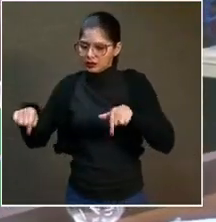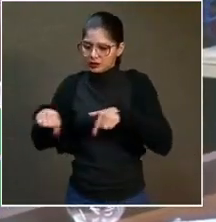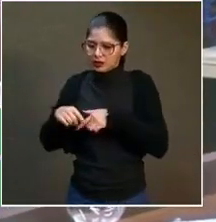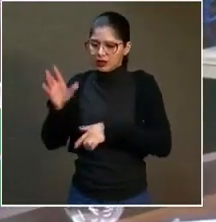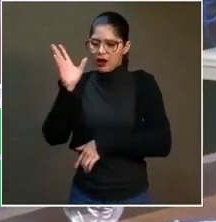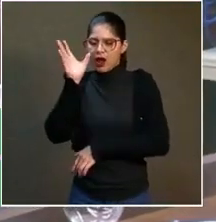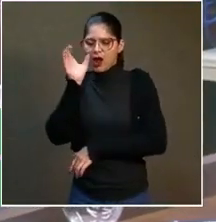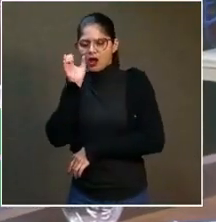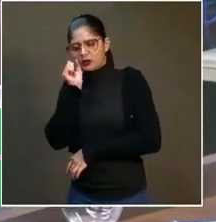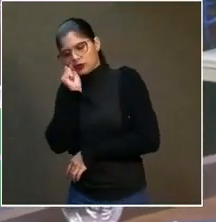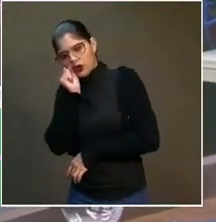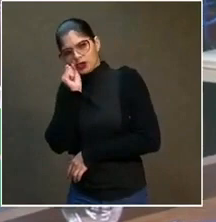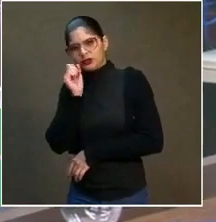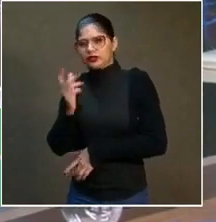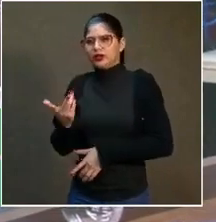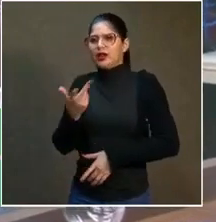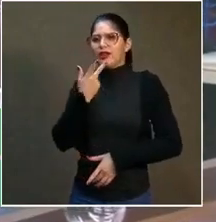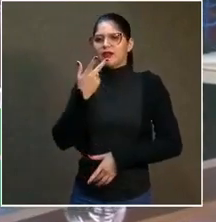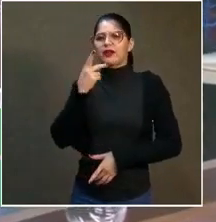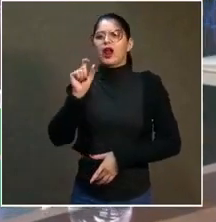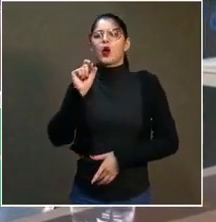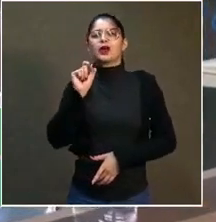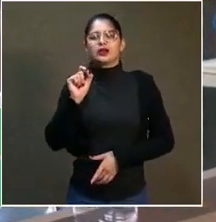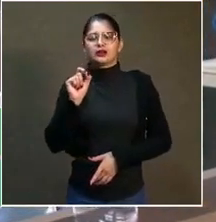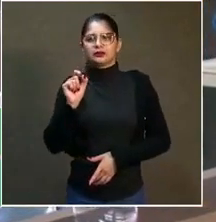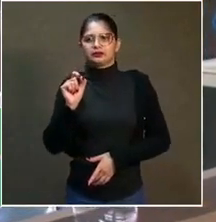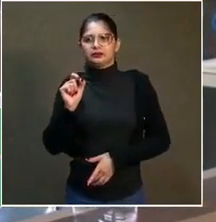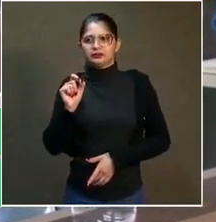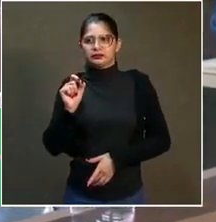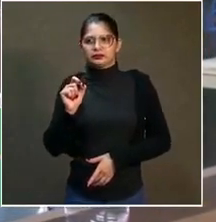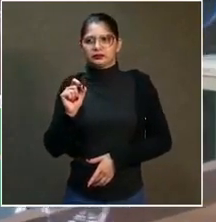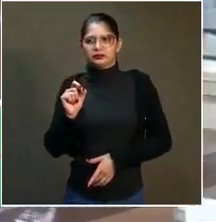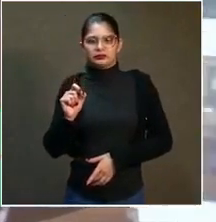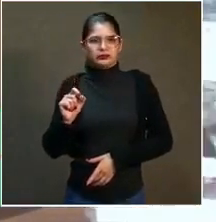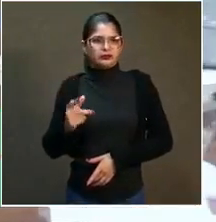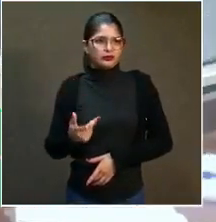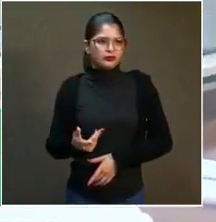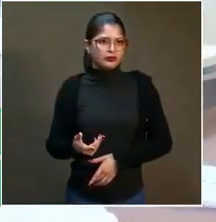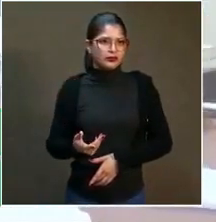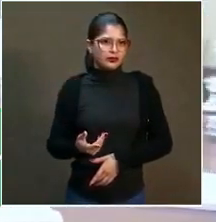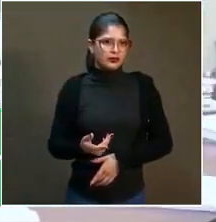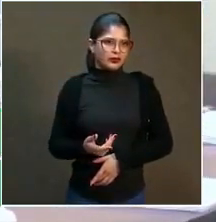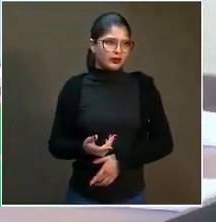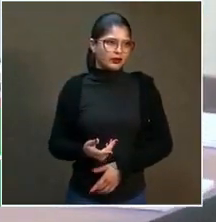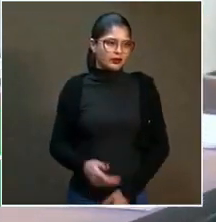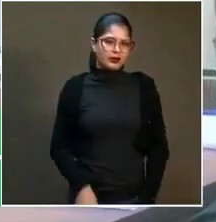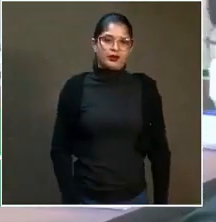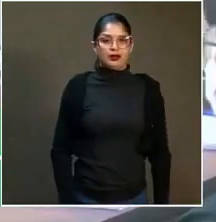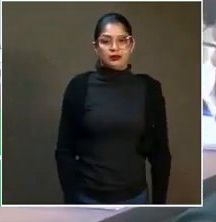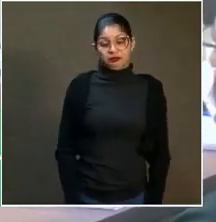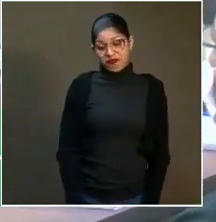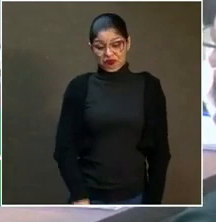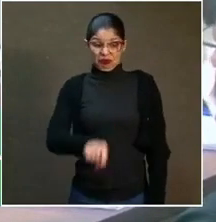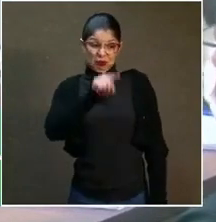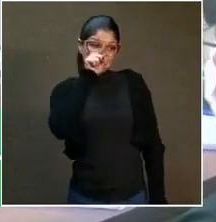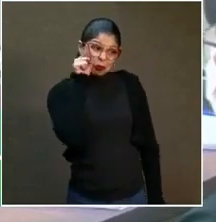a única palavra que não era para falar. Tu vai acabar igual